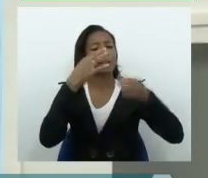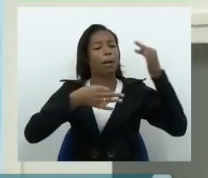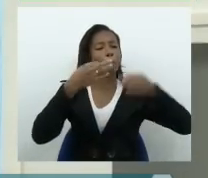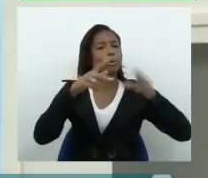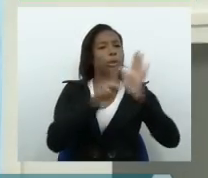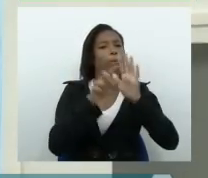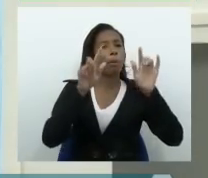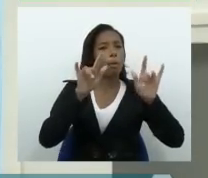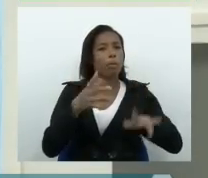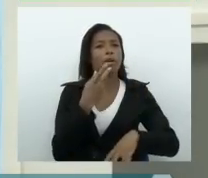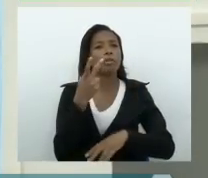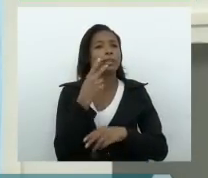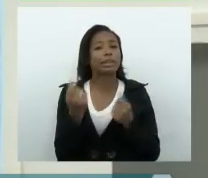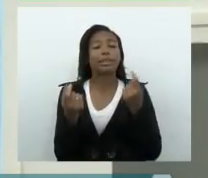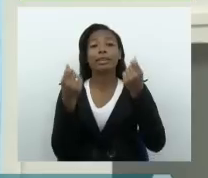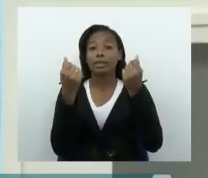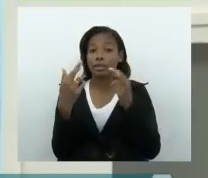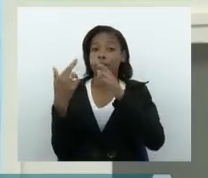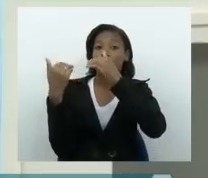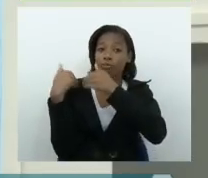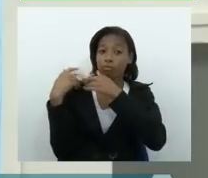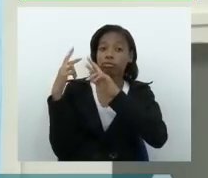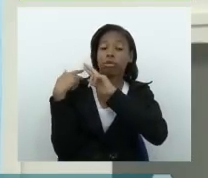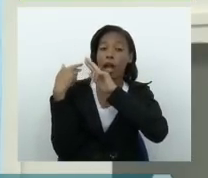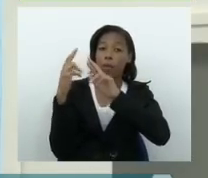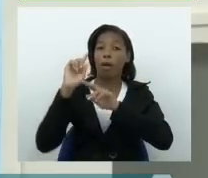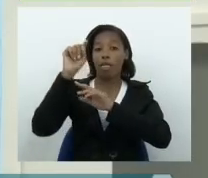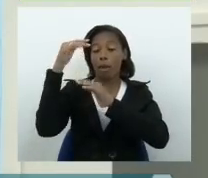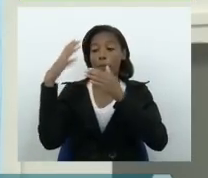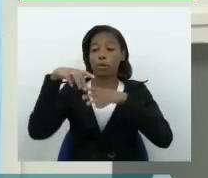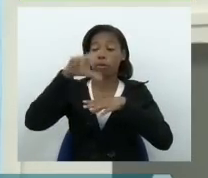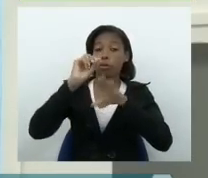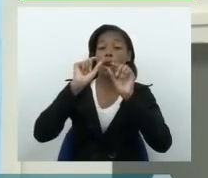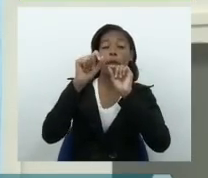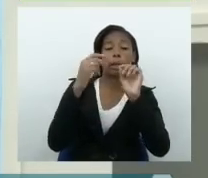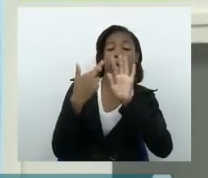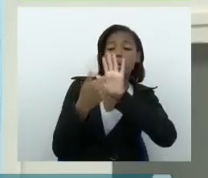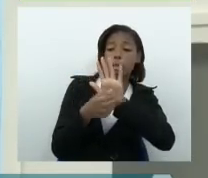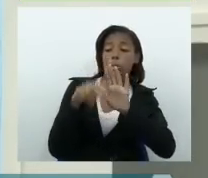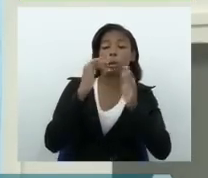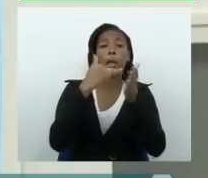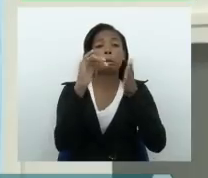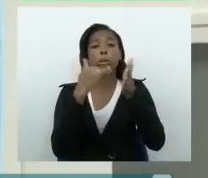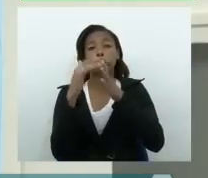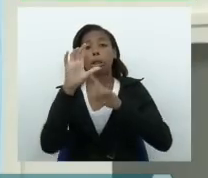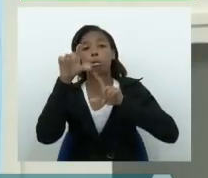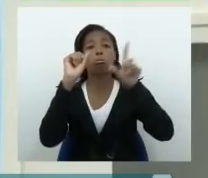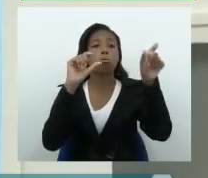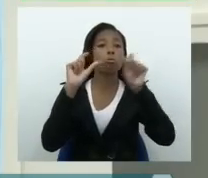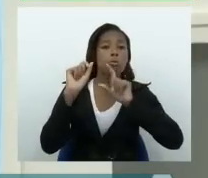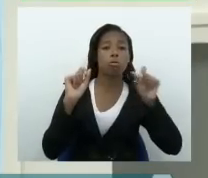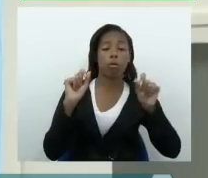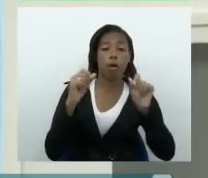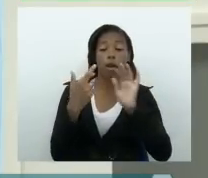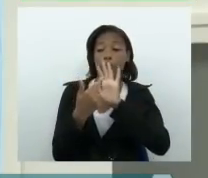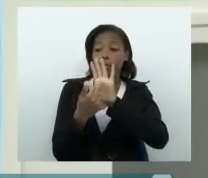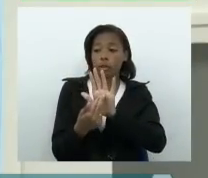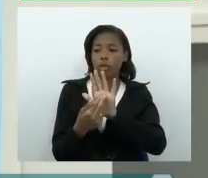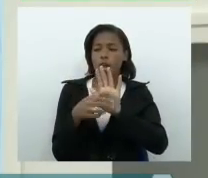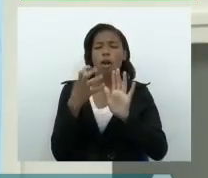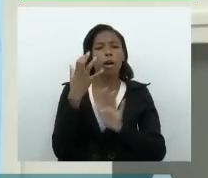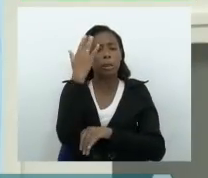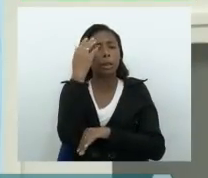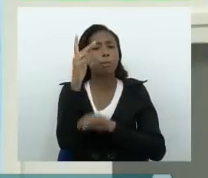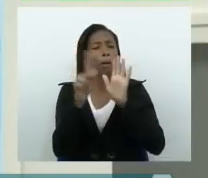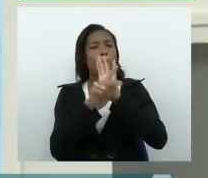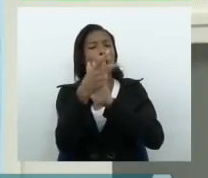depende muito da questão de cargos, de você articular, depois de eleito, quem que vai comandar a tal secretaria, quem que vai fazer determinada função. Eu quero saber de